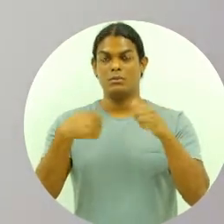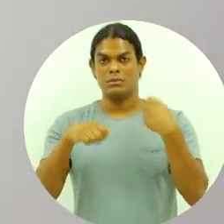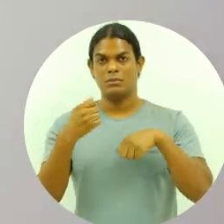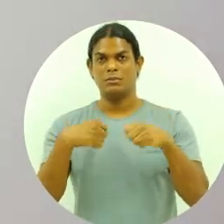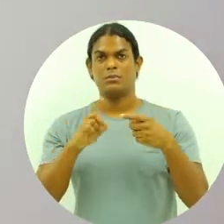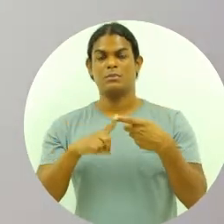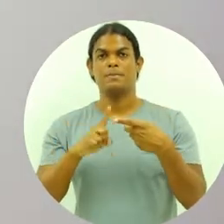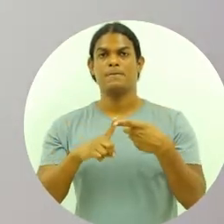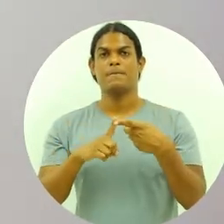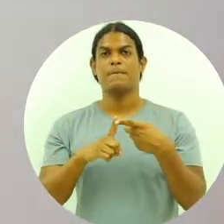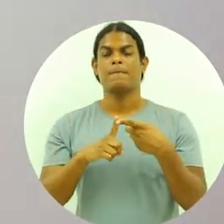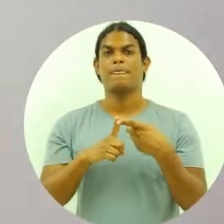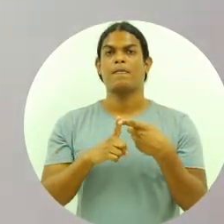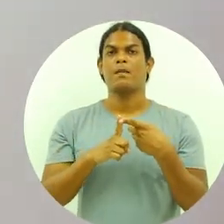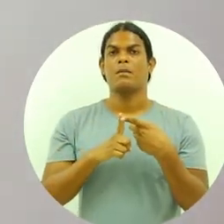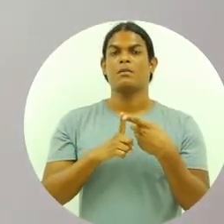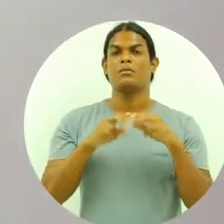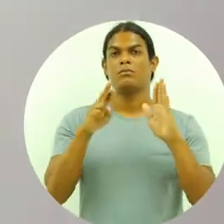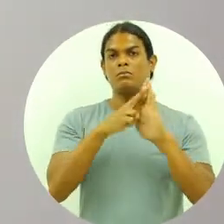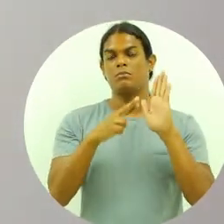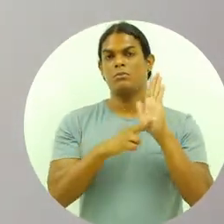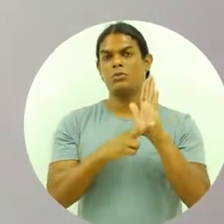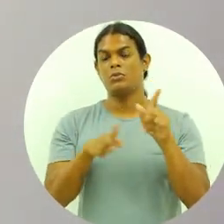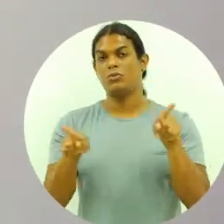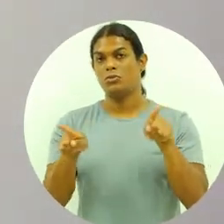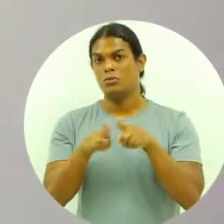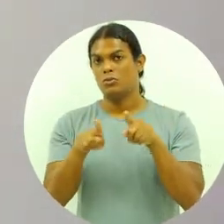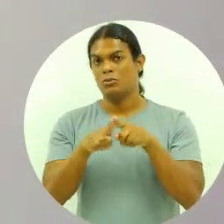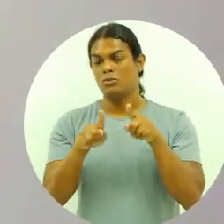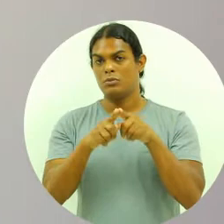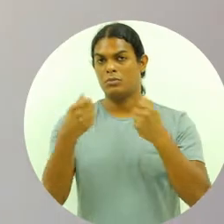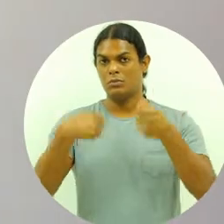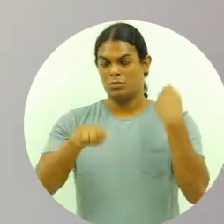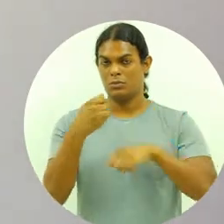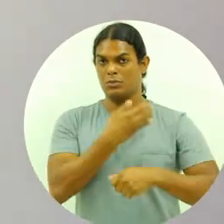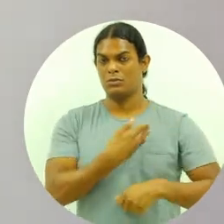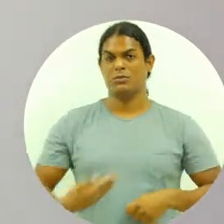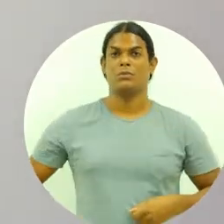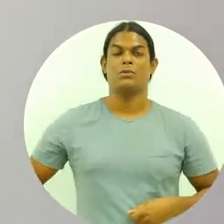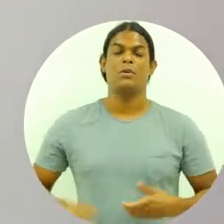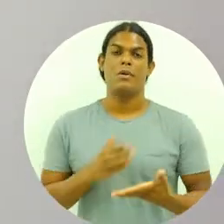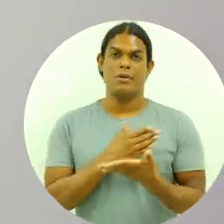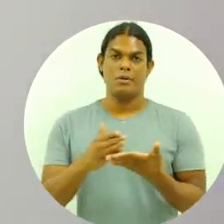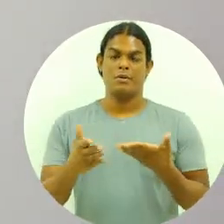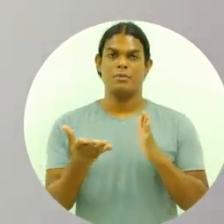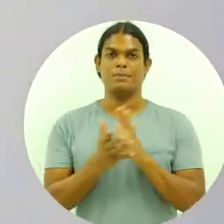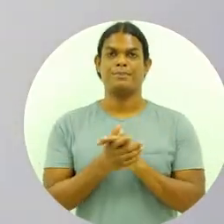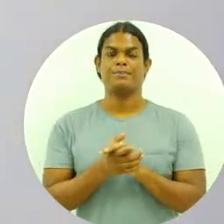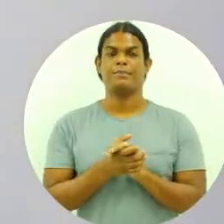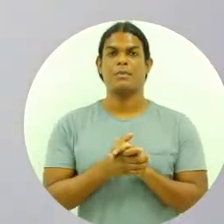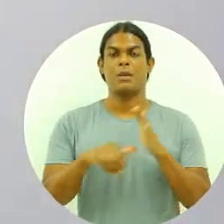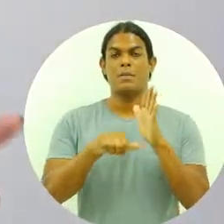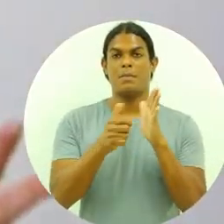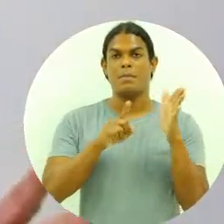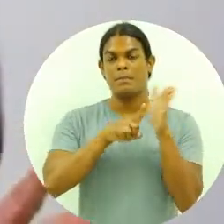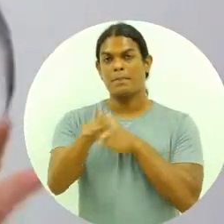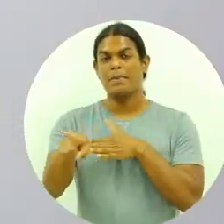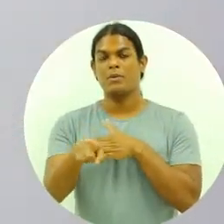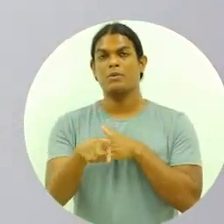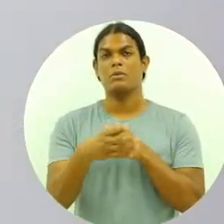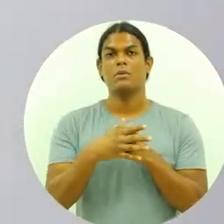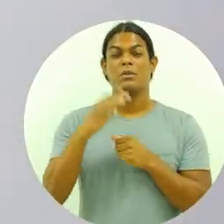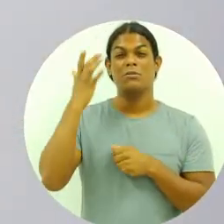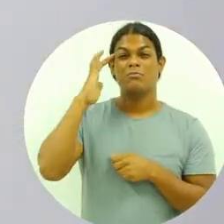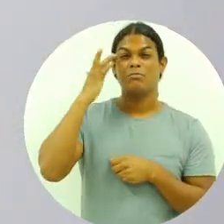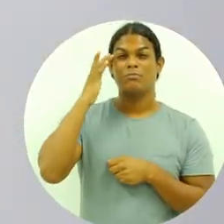e destacar os seus princípios junto à administração pública. Vamos começar então? Bem, a primeira pergunta que